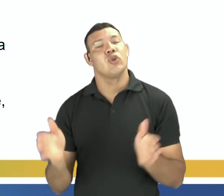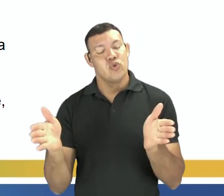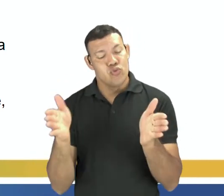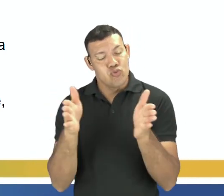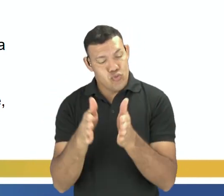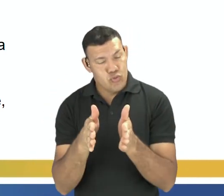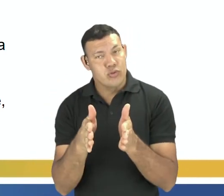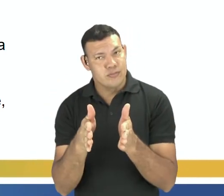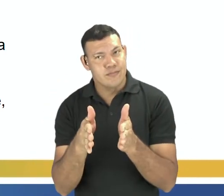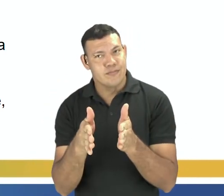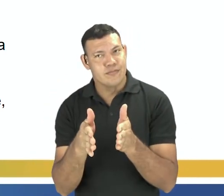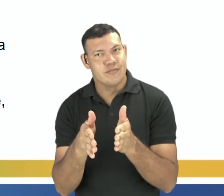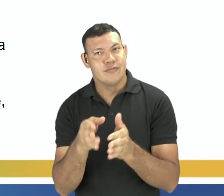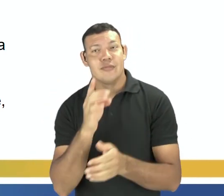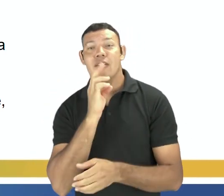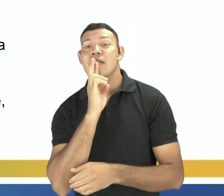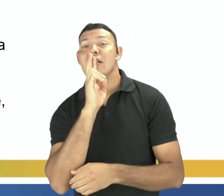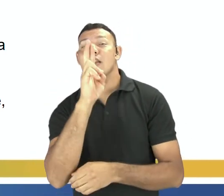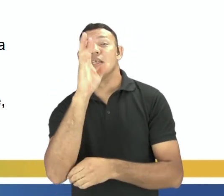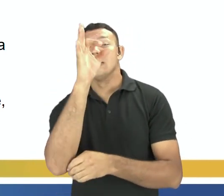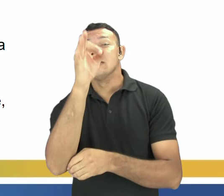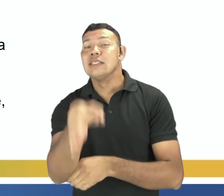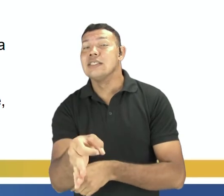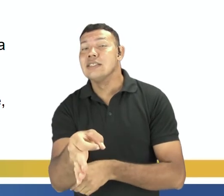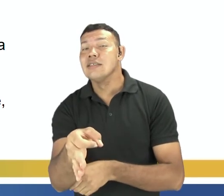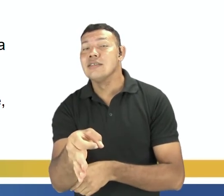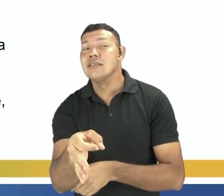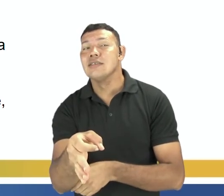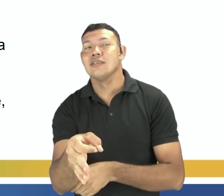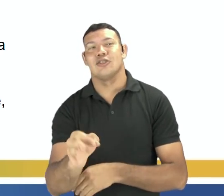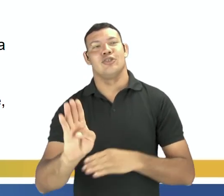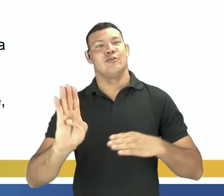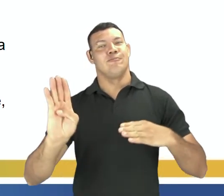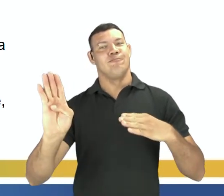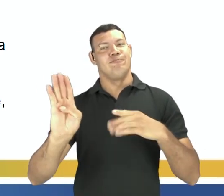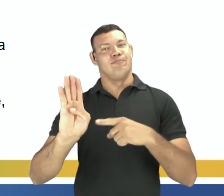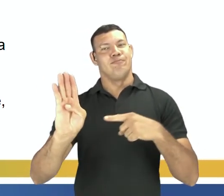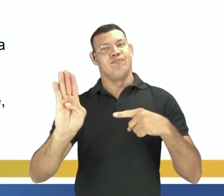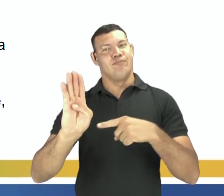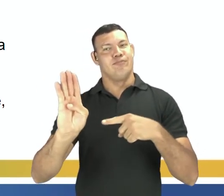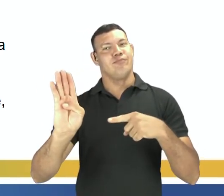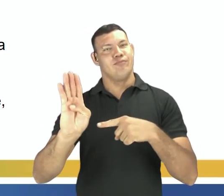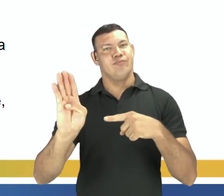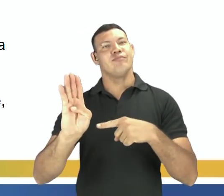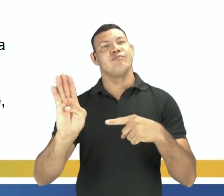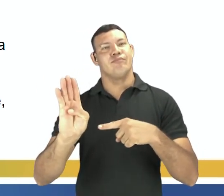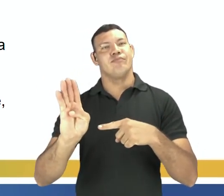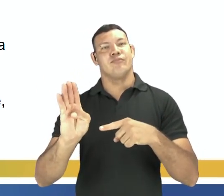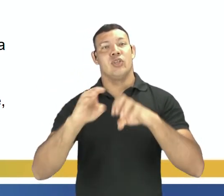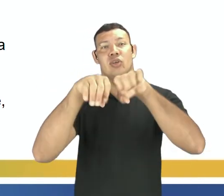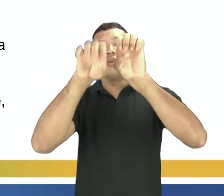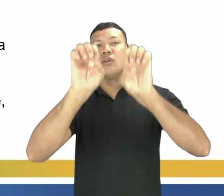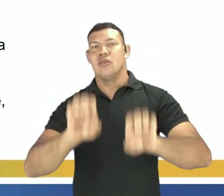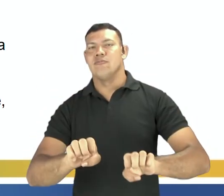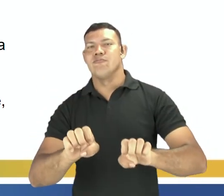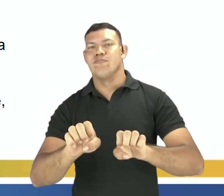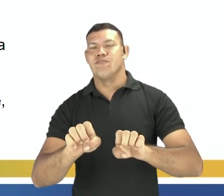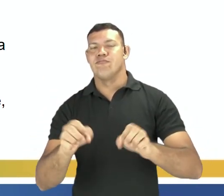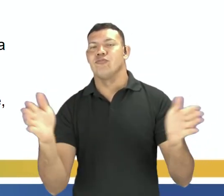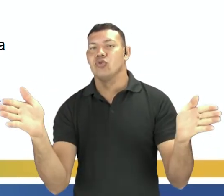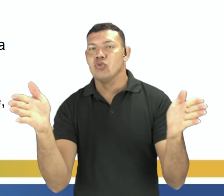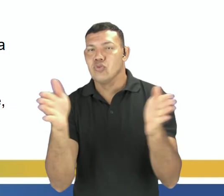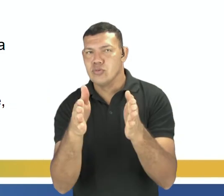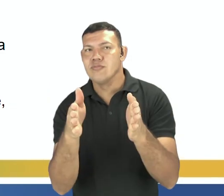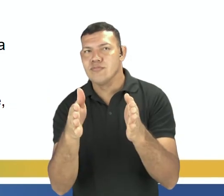curta. Então, qual a resposta correta? Letra B. Estruturar-se em uma narrativa curta que gira em torno de um